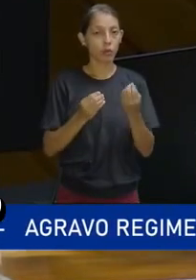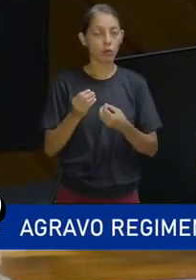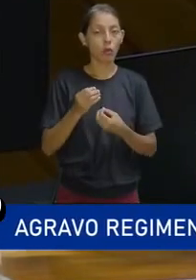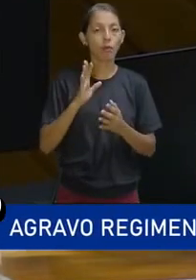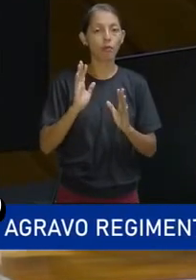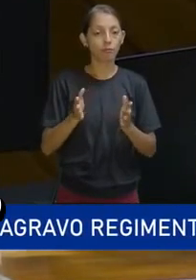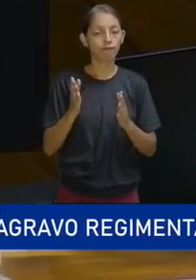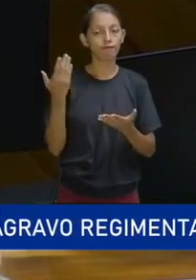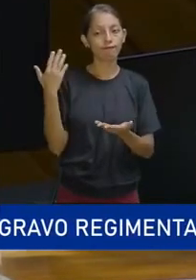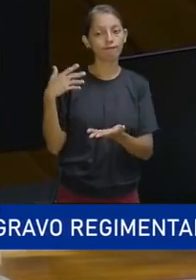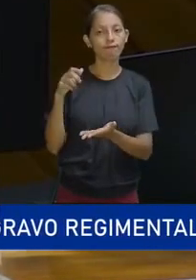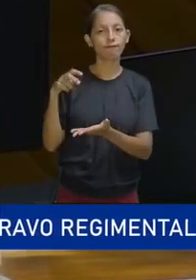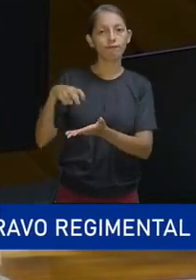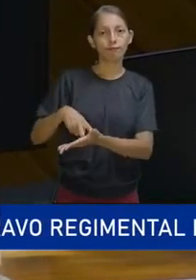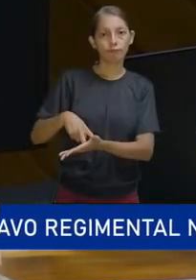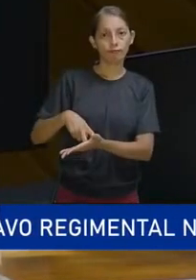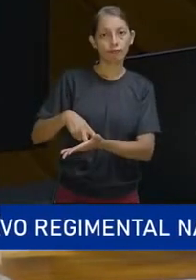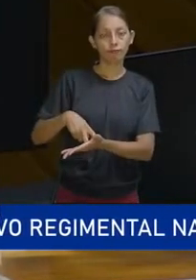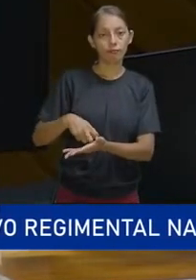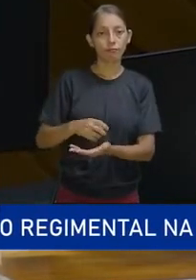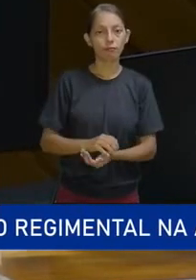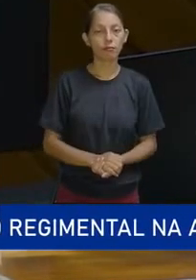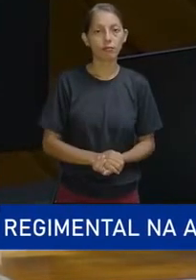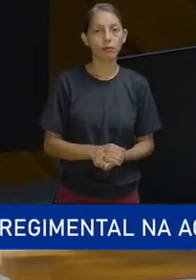colegiado nos autos da representação